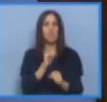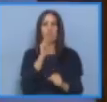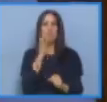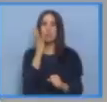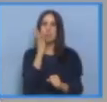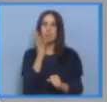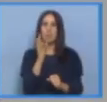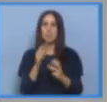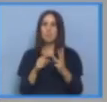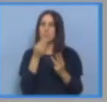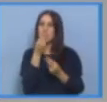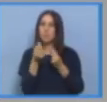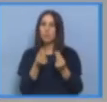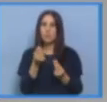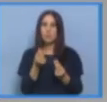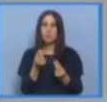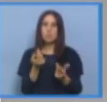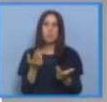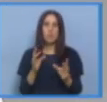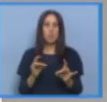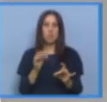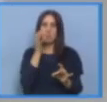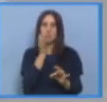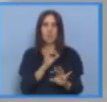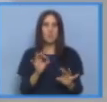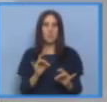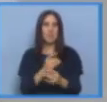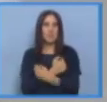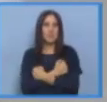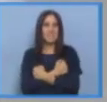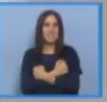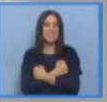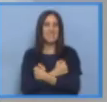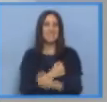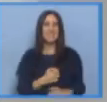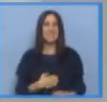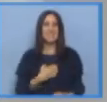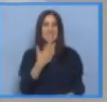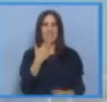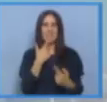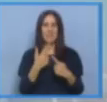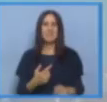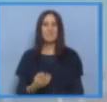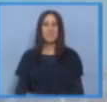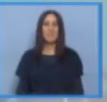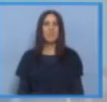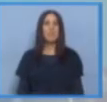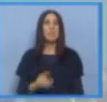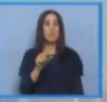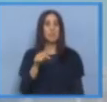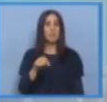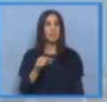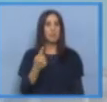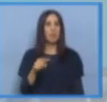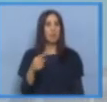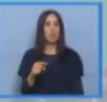tentar também os sabores. E o toque é fantástico, não é? O toque do abraço que vai... Todos os sentidos também em diálogo. Sim, e também, nesta linha,